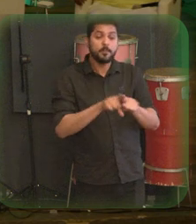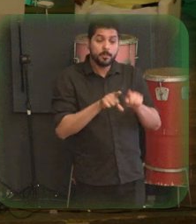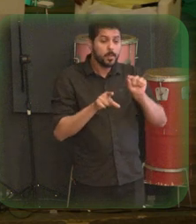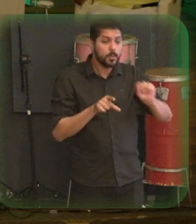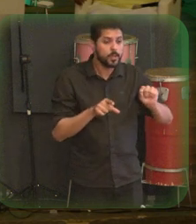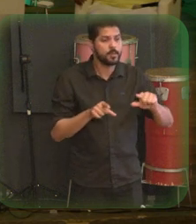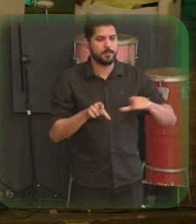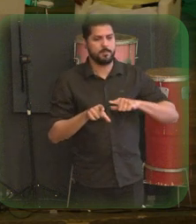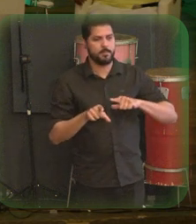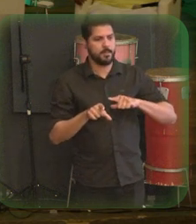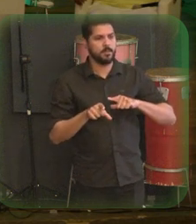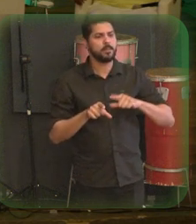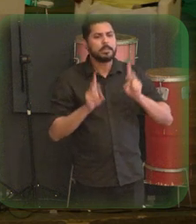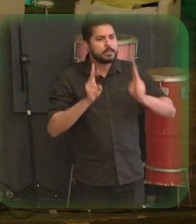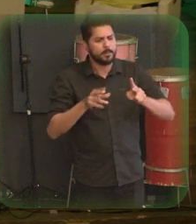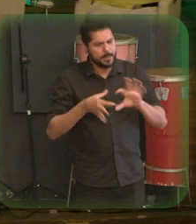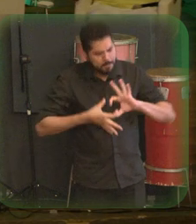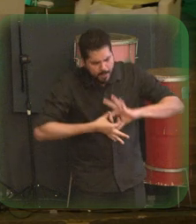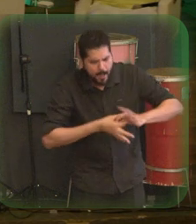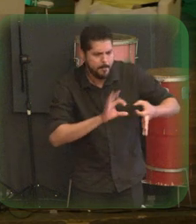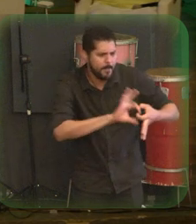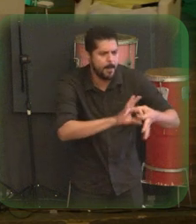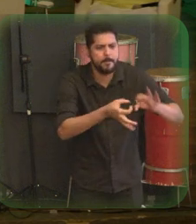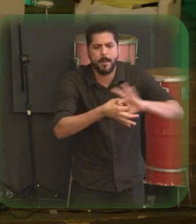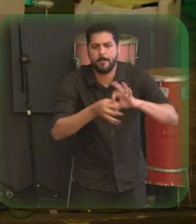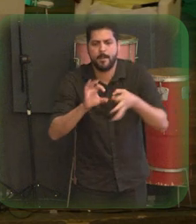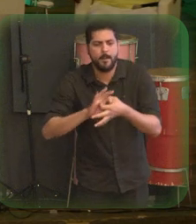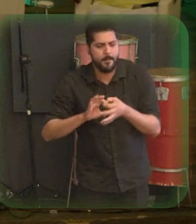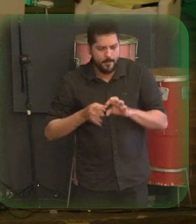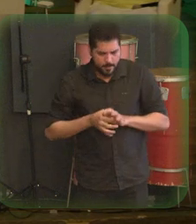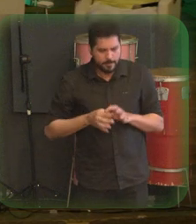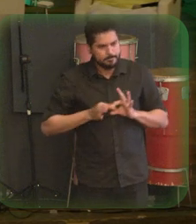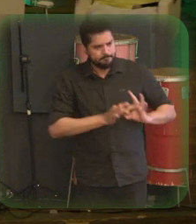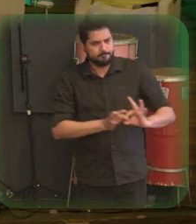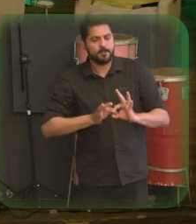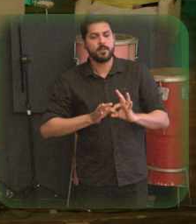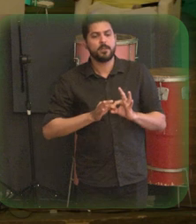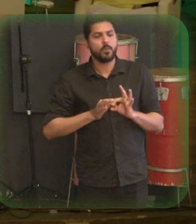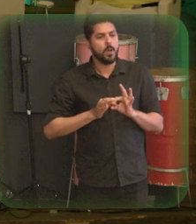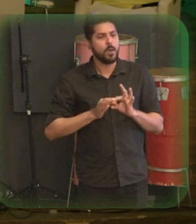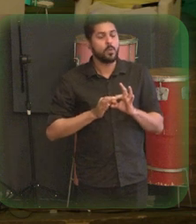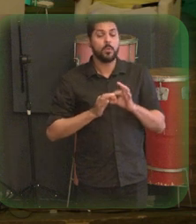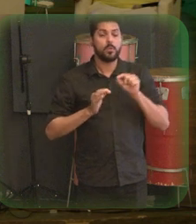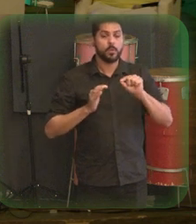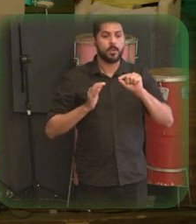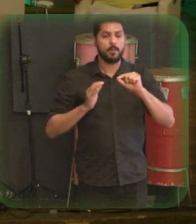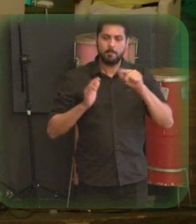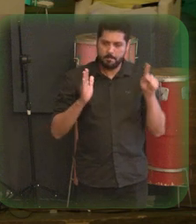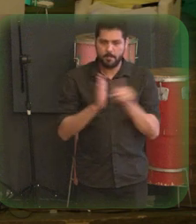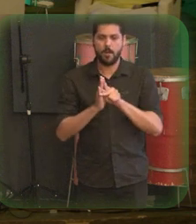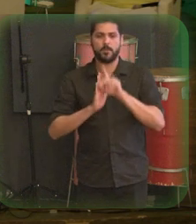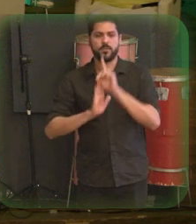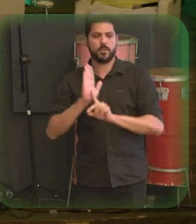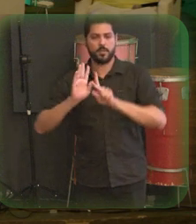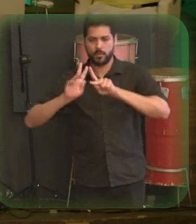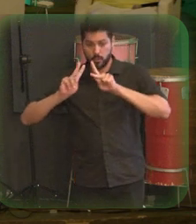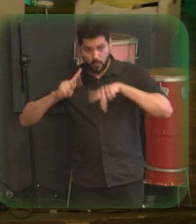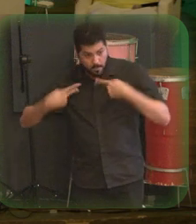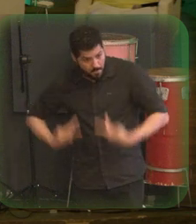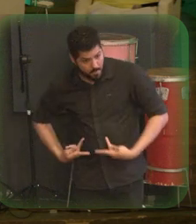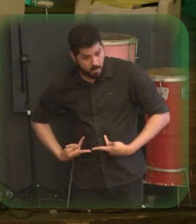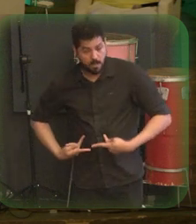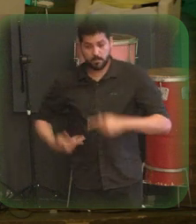inalienabilidade, indivisibilidade, interdependência, não exaustividade e universalidade dos direitos humanos. Defesa da